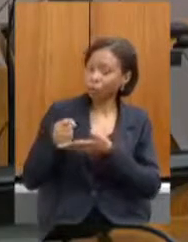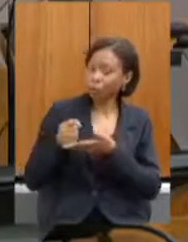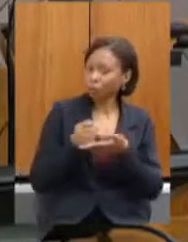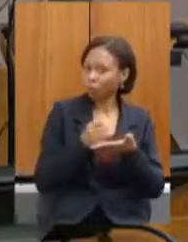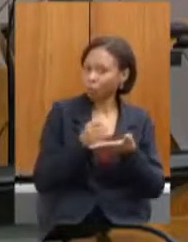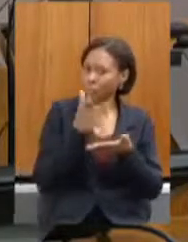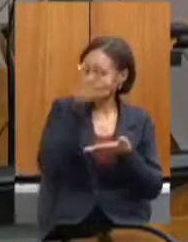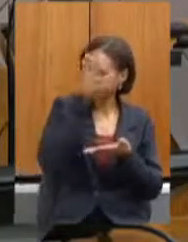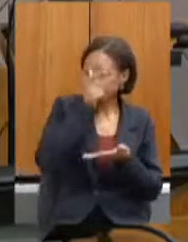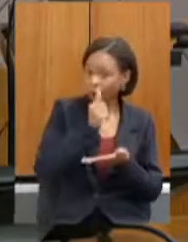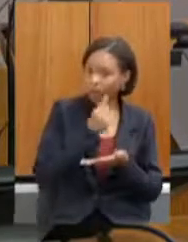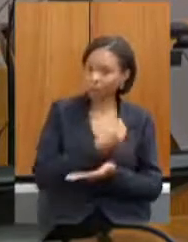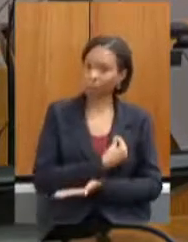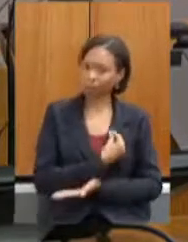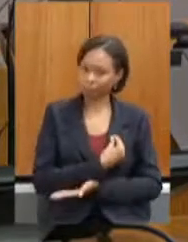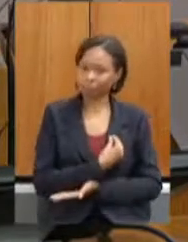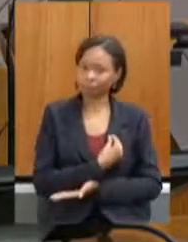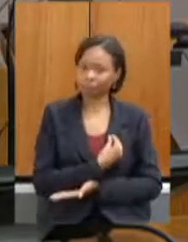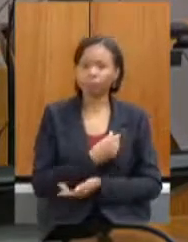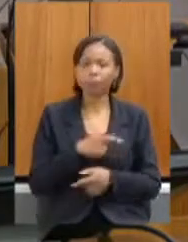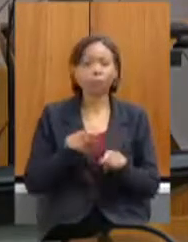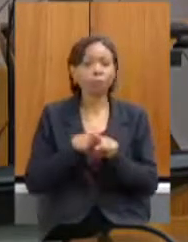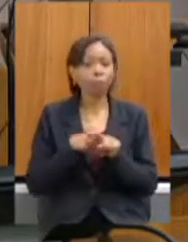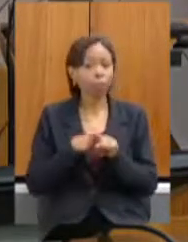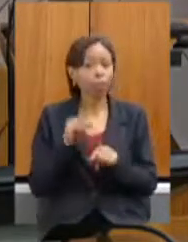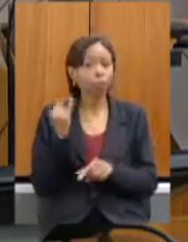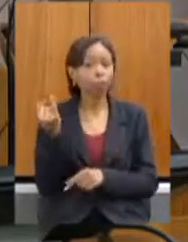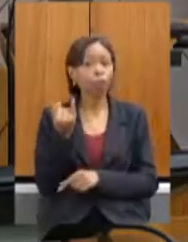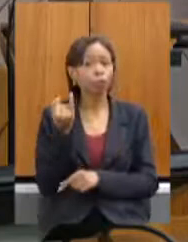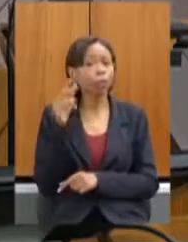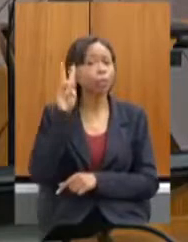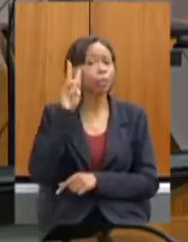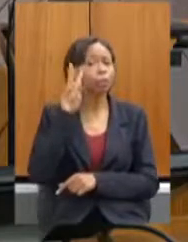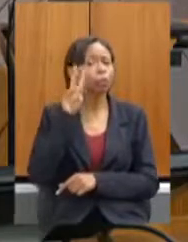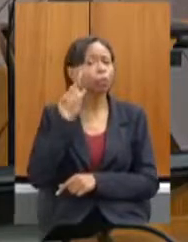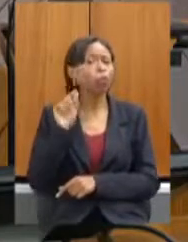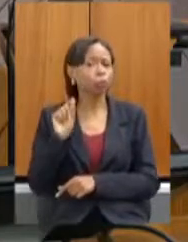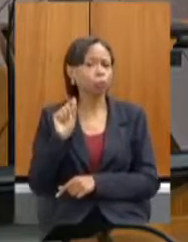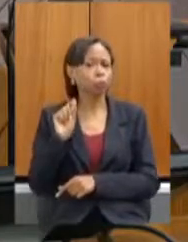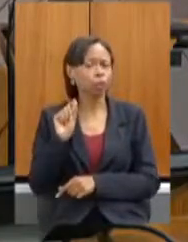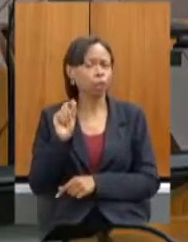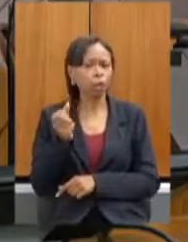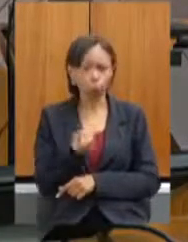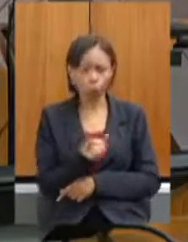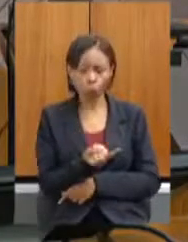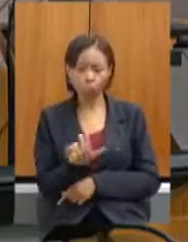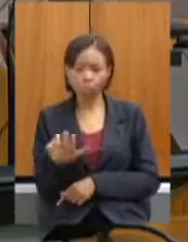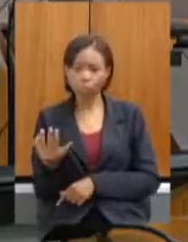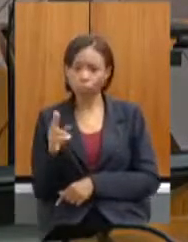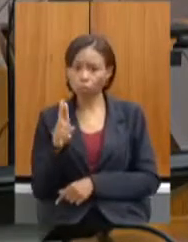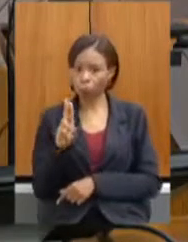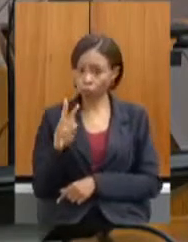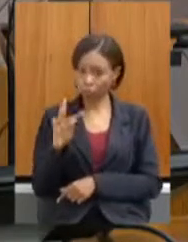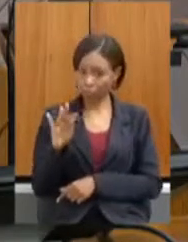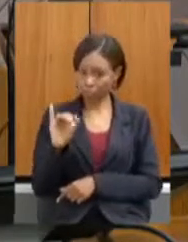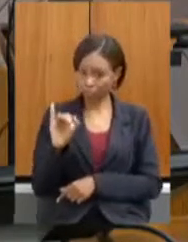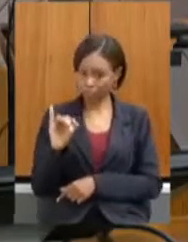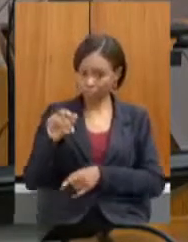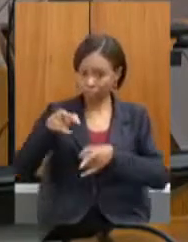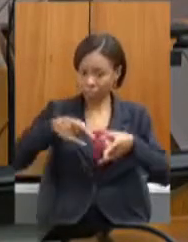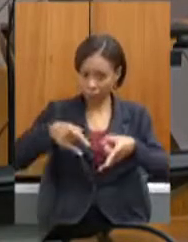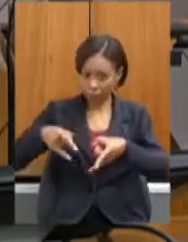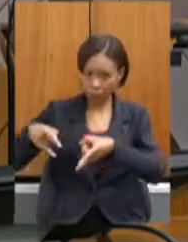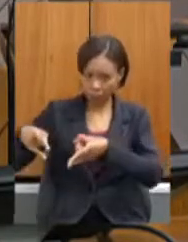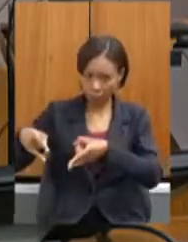um outro ponto importante da gente lembrar aqui é que em termos de número de leitos de UTI em Minas Gerais a gente